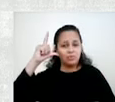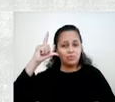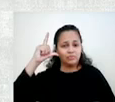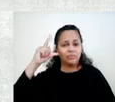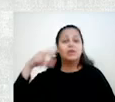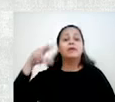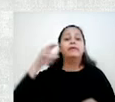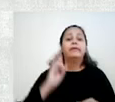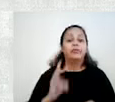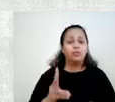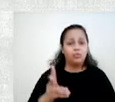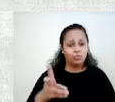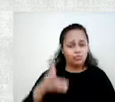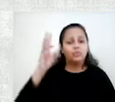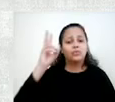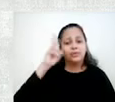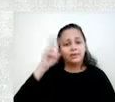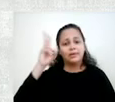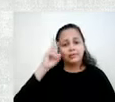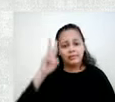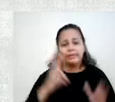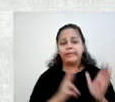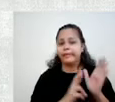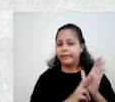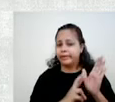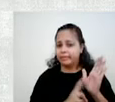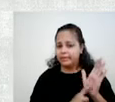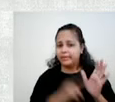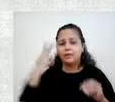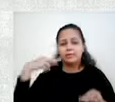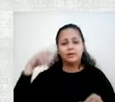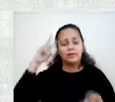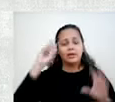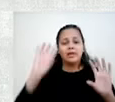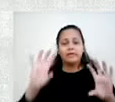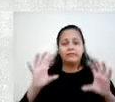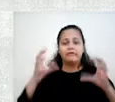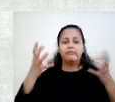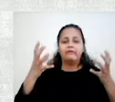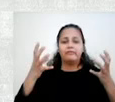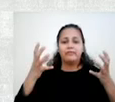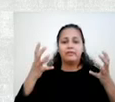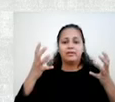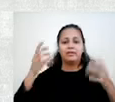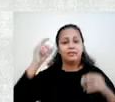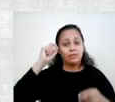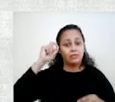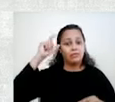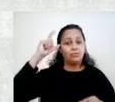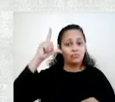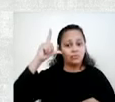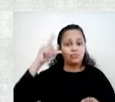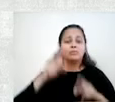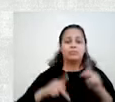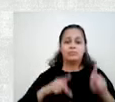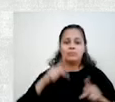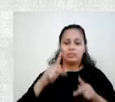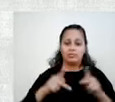a ser relembrado e representado em lendas e festas da cultura popular. Um exemplo são